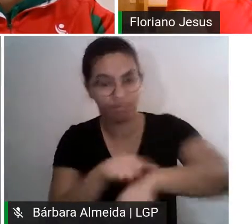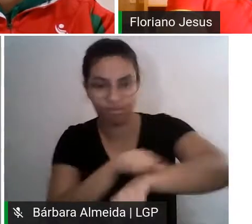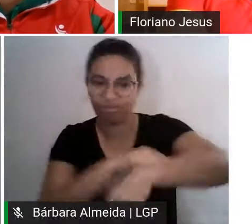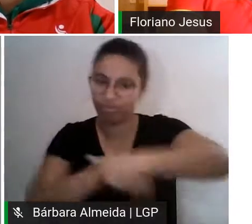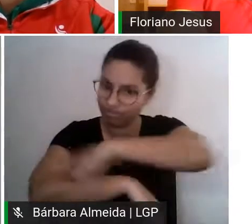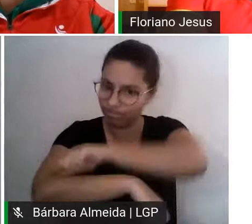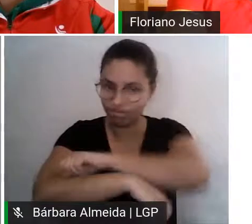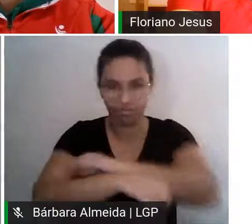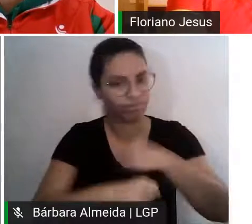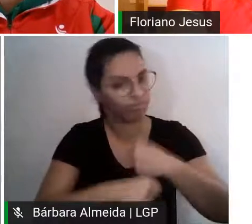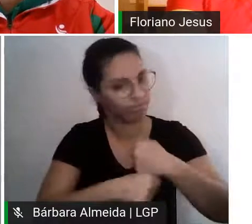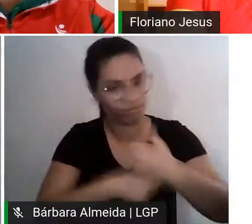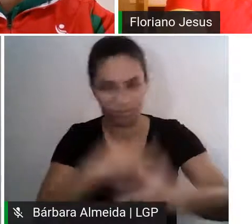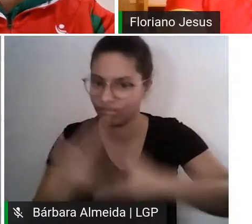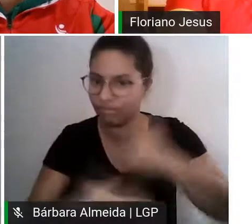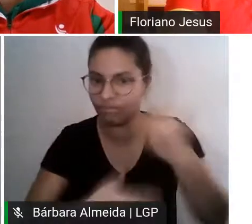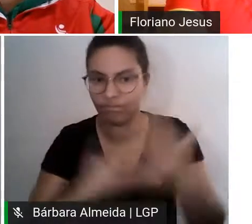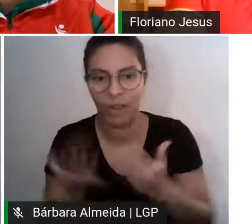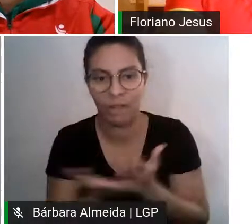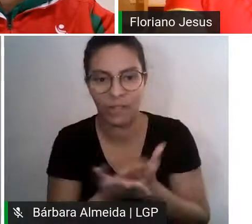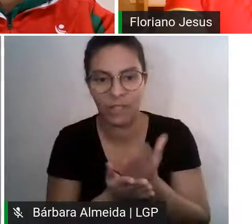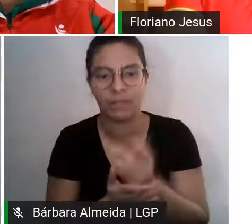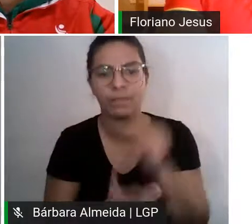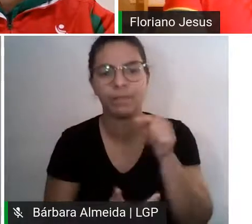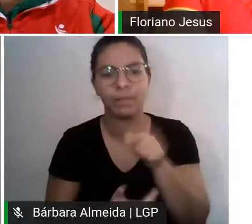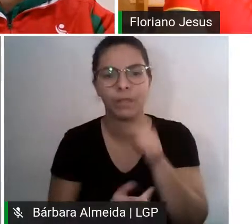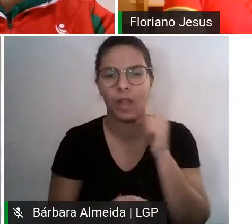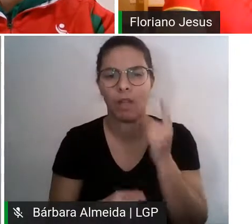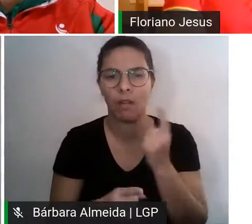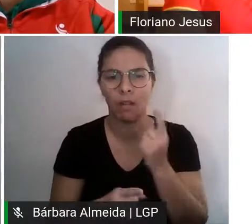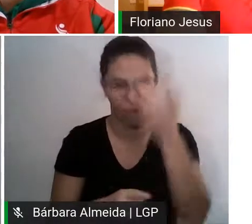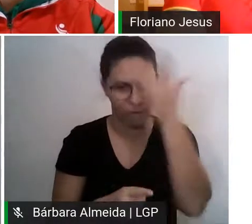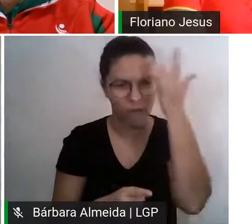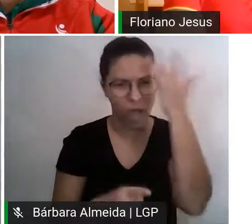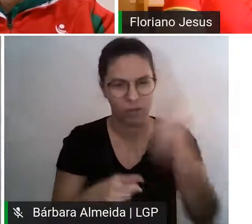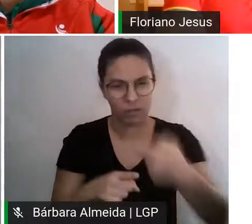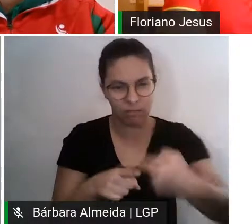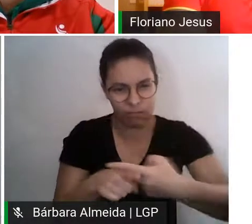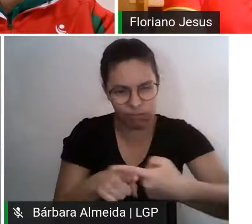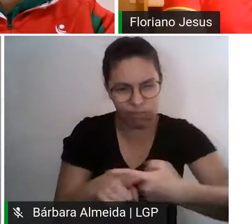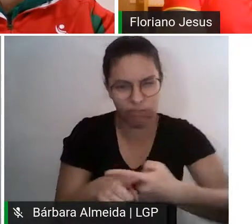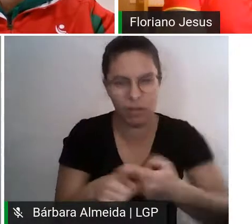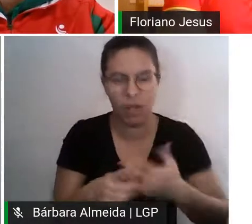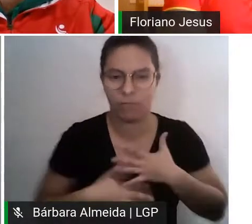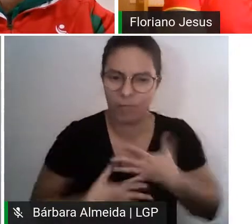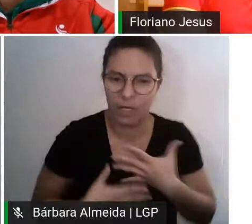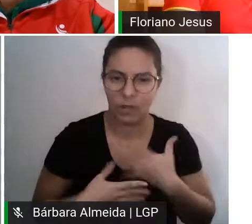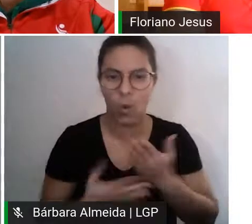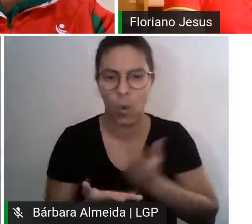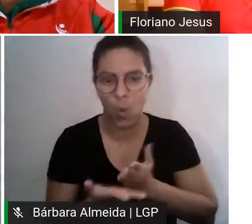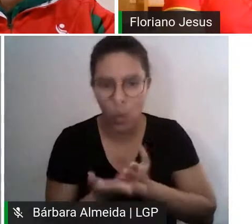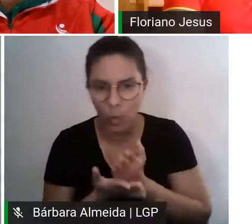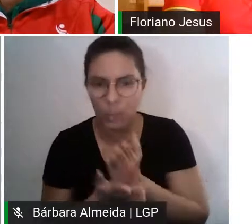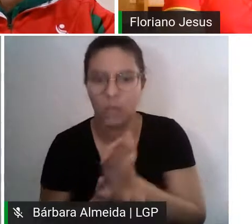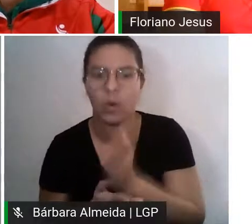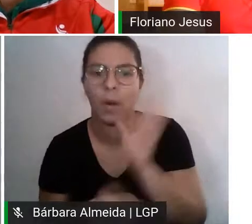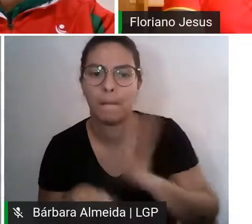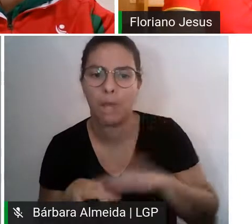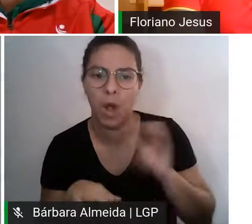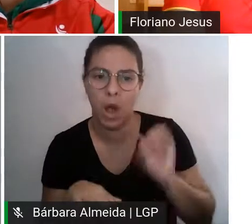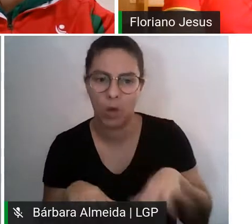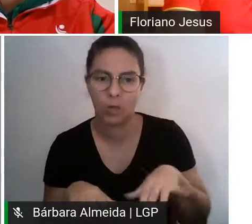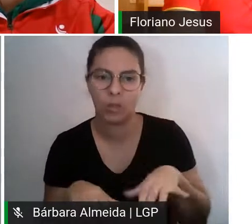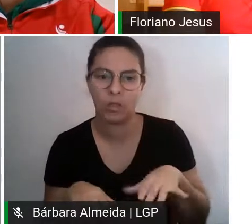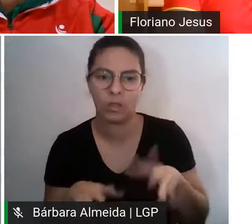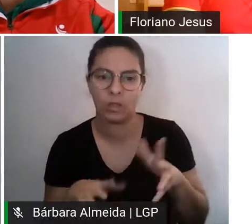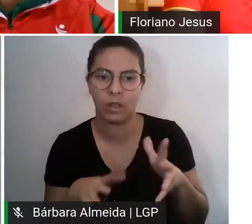frente, que é mesmo. Foi fácil para ti manter a motivação em alta com esta notícia que abalou um bocadinho